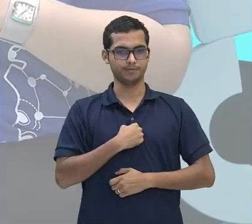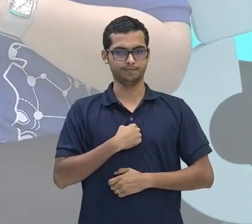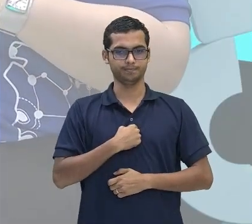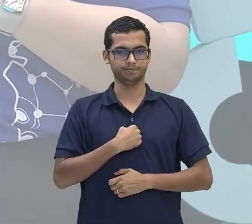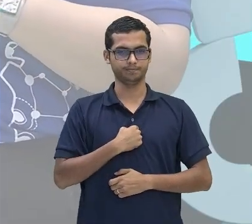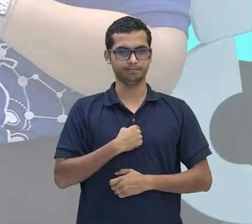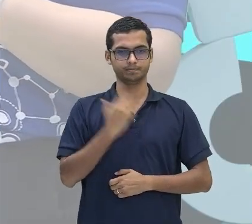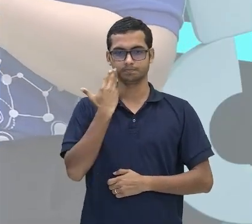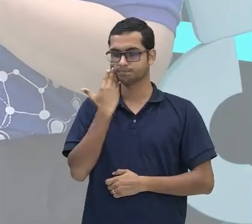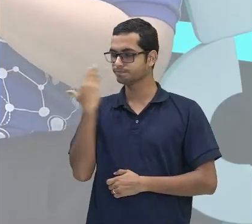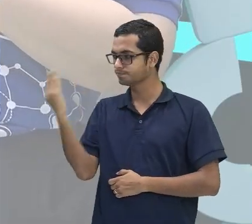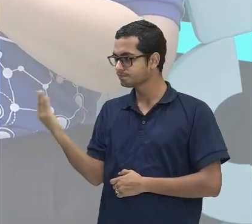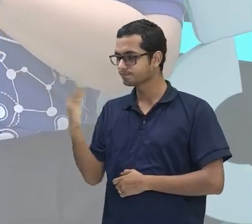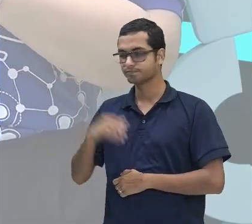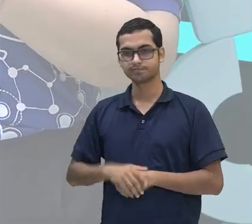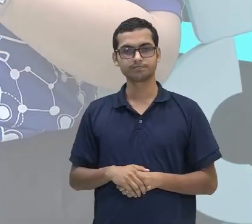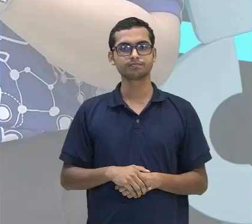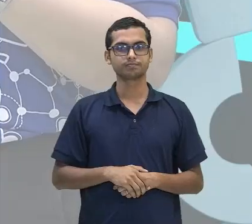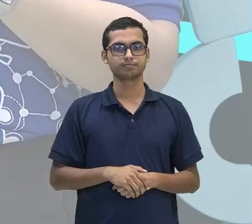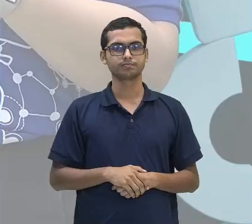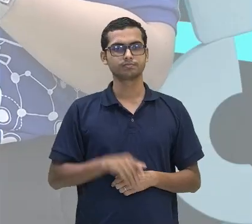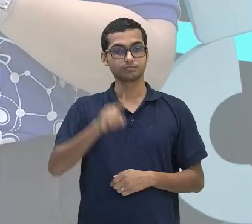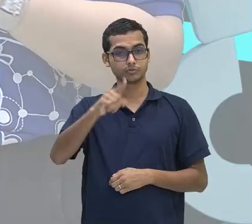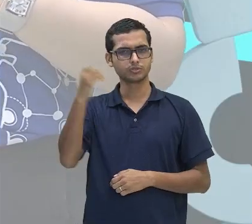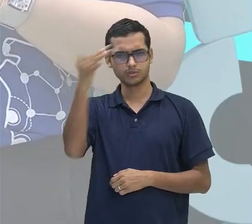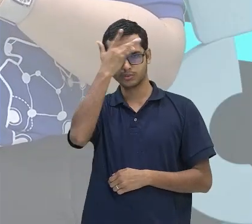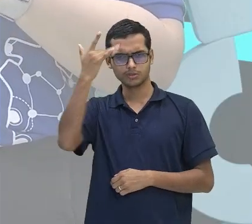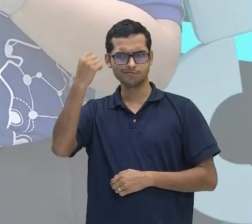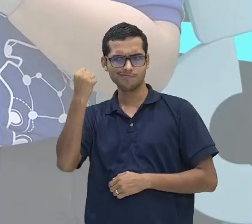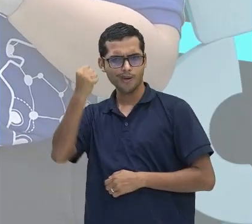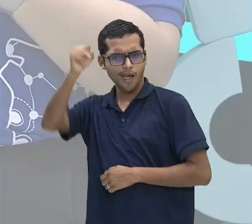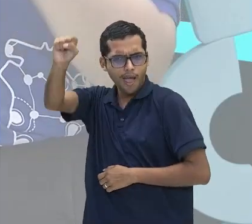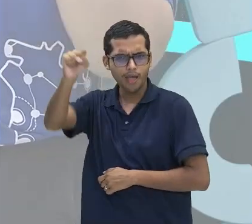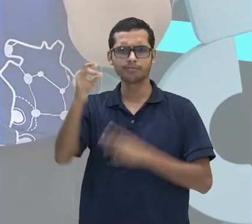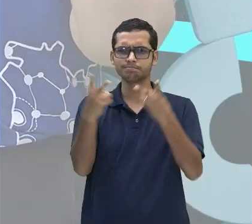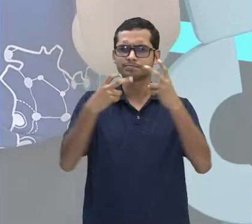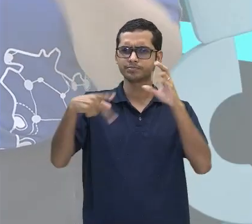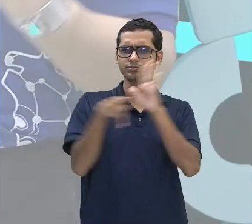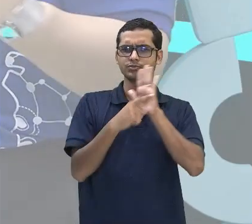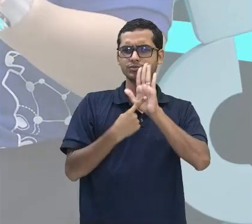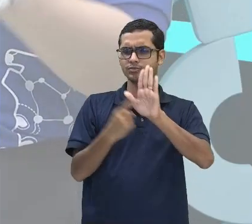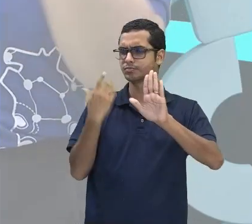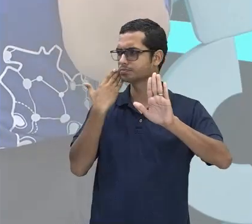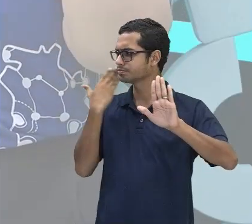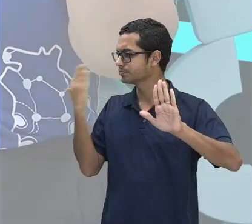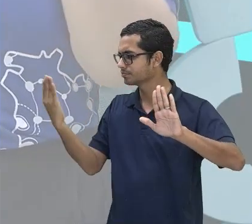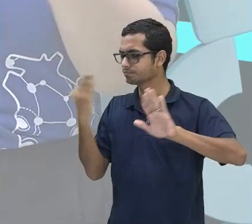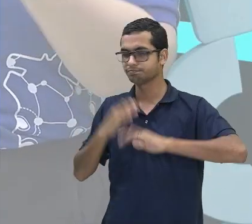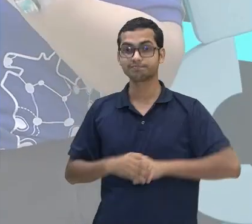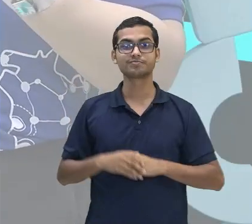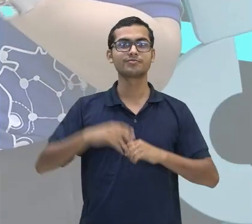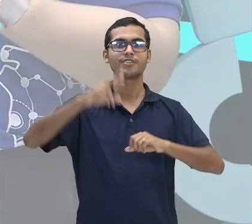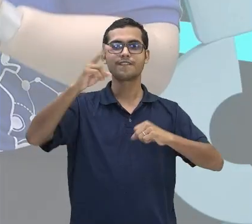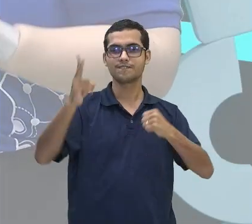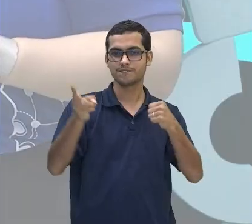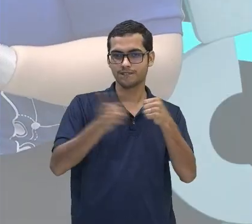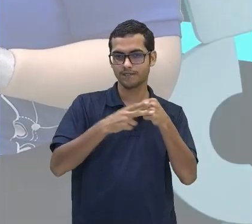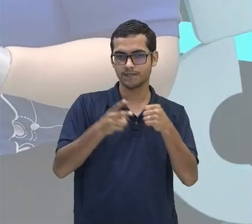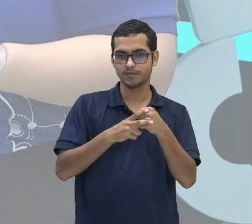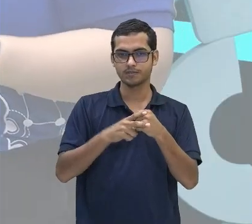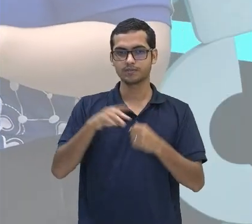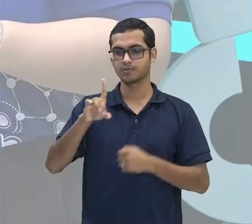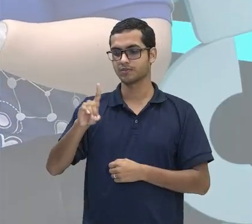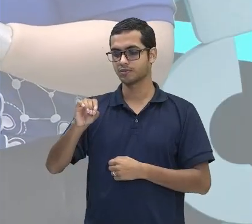tema da doação de sangue, mas há o comando propriamente dito, né? O verbo aí no imperativo,